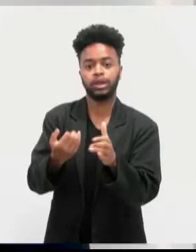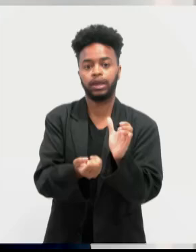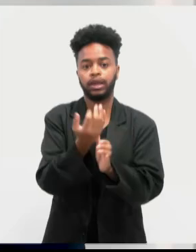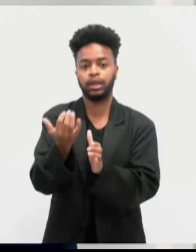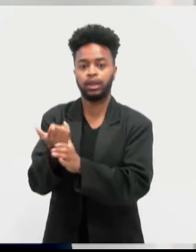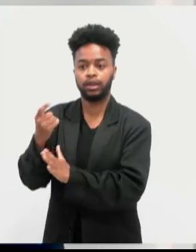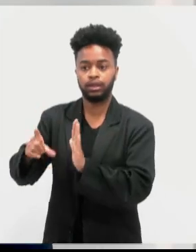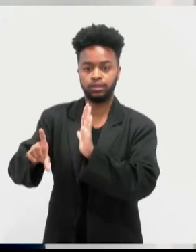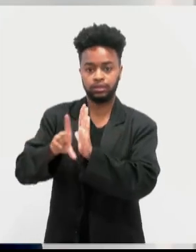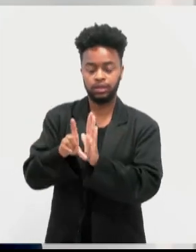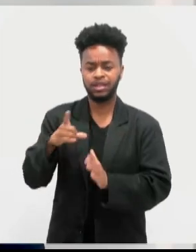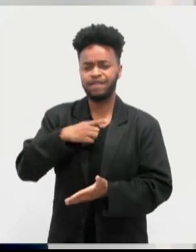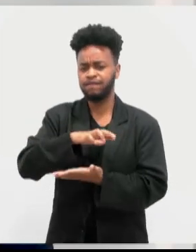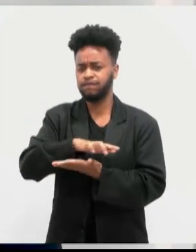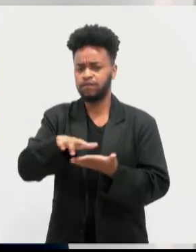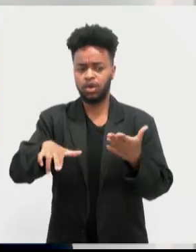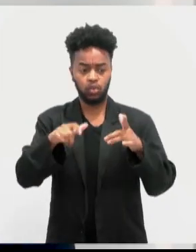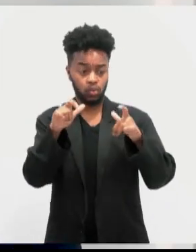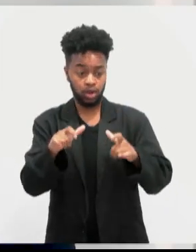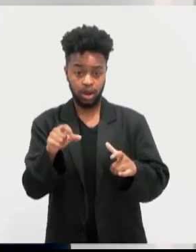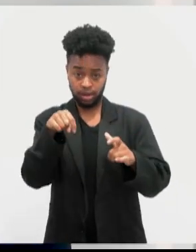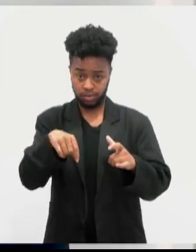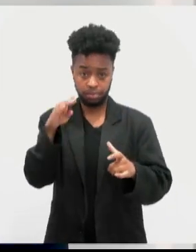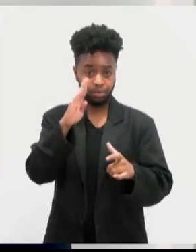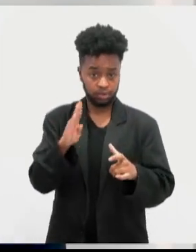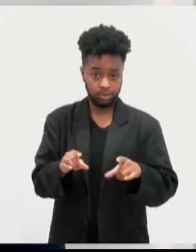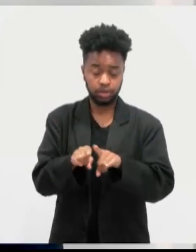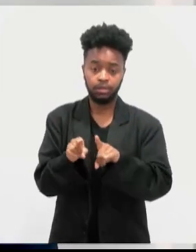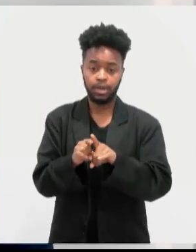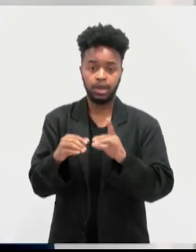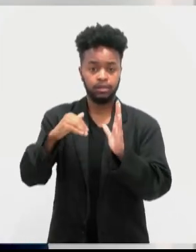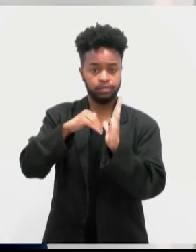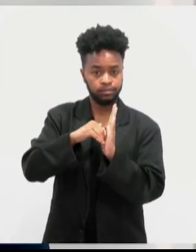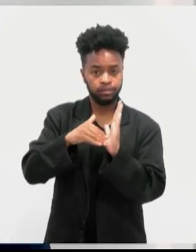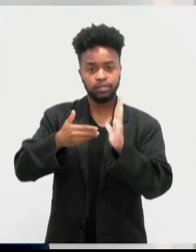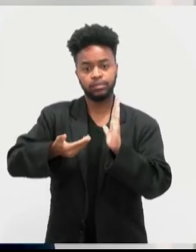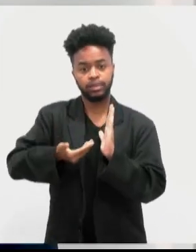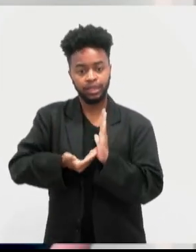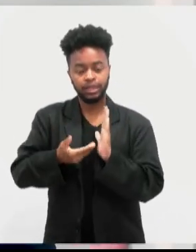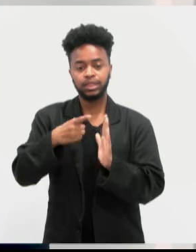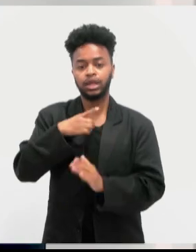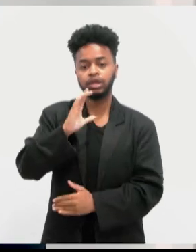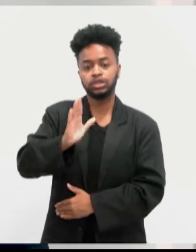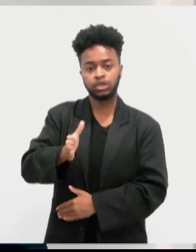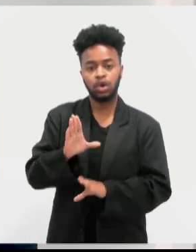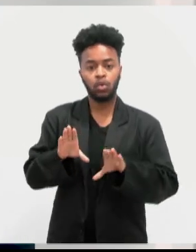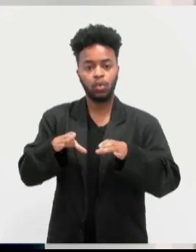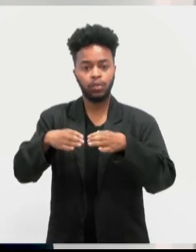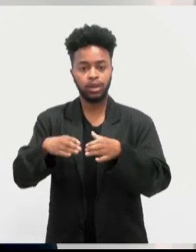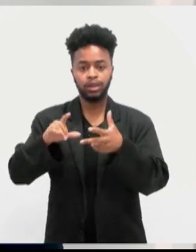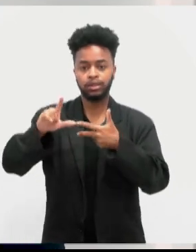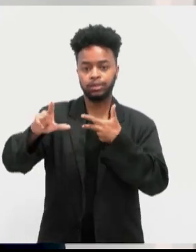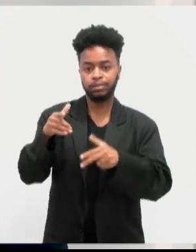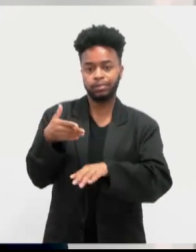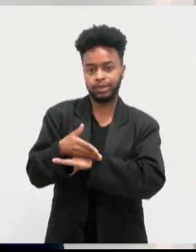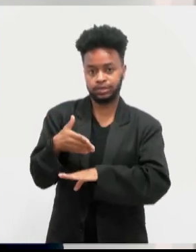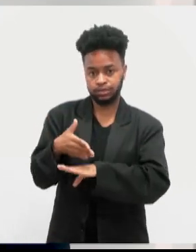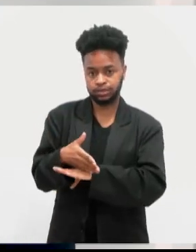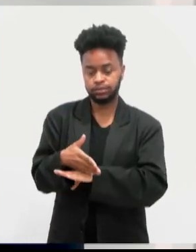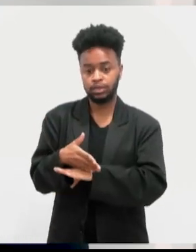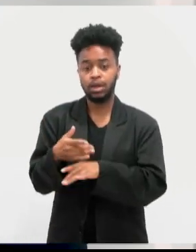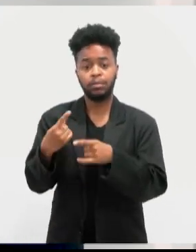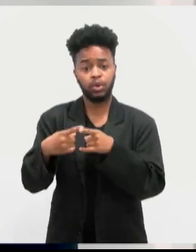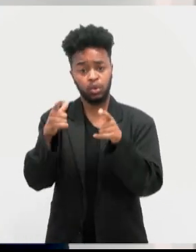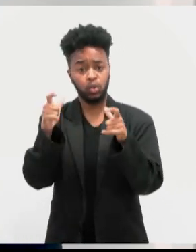legislativo. Várias casas legislativas no Brasil, inclusive a Câmara Federal e o Senado Federal, já possuem uma comissão de legislação participativa, que é o lugar